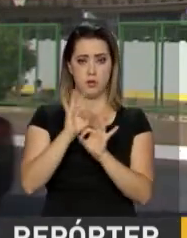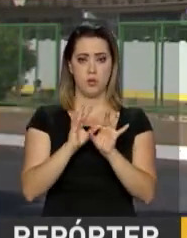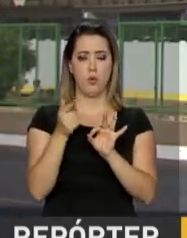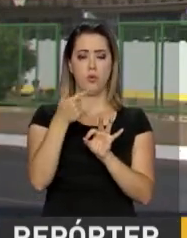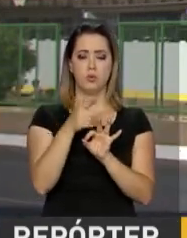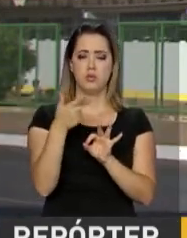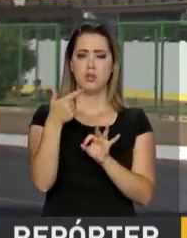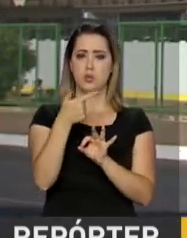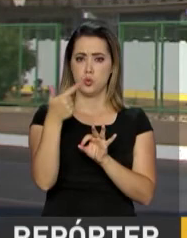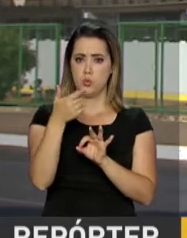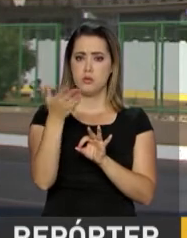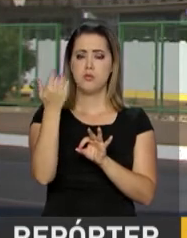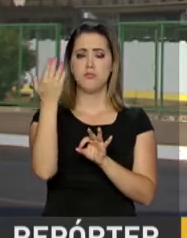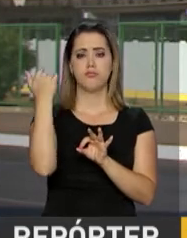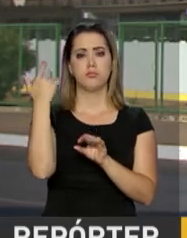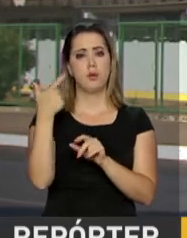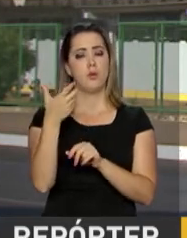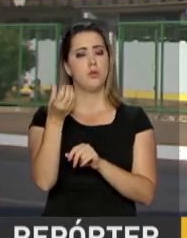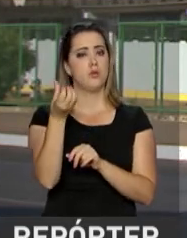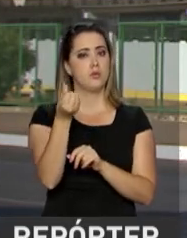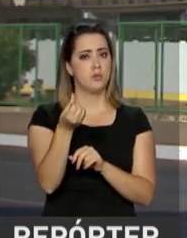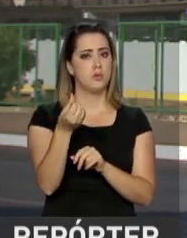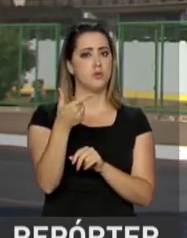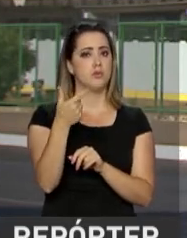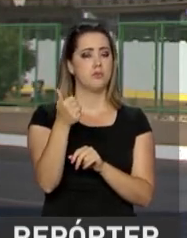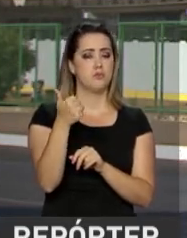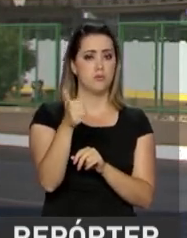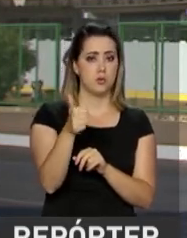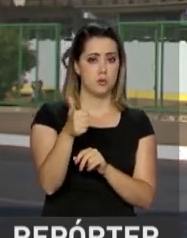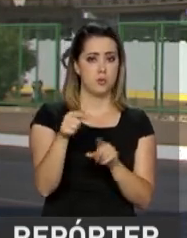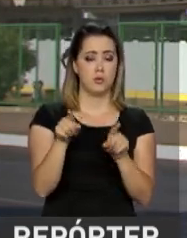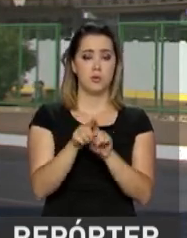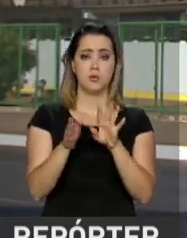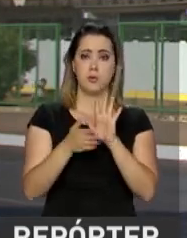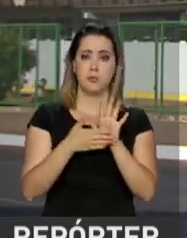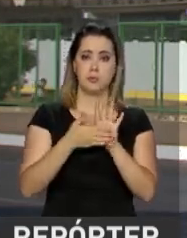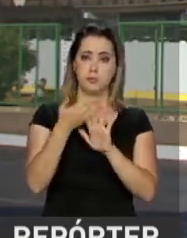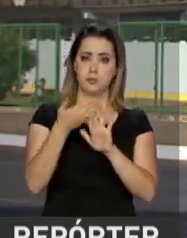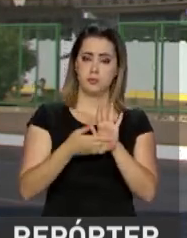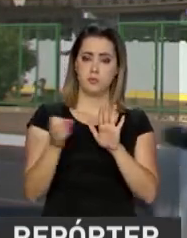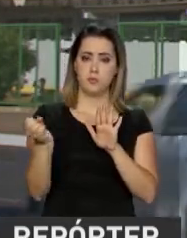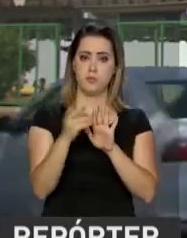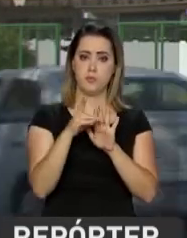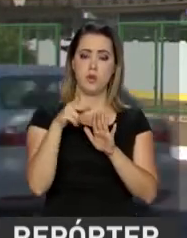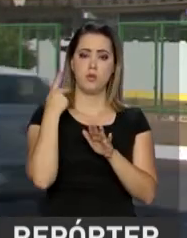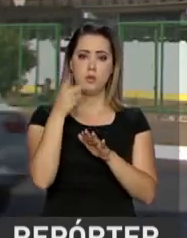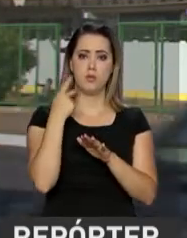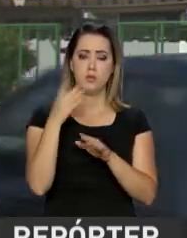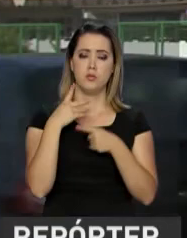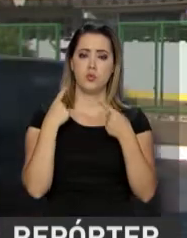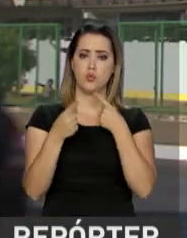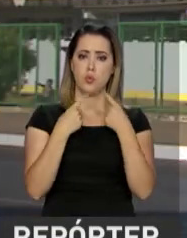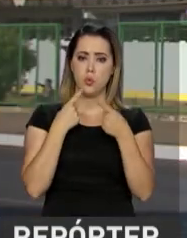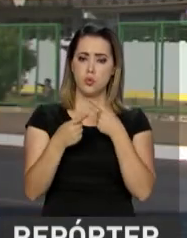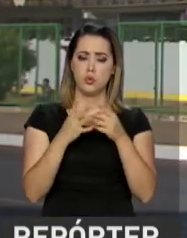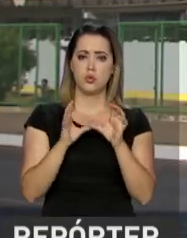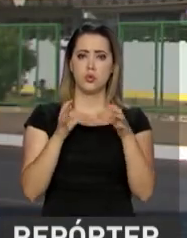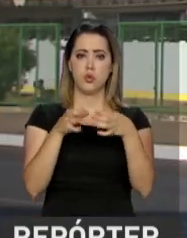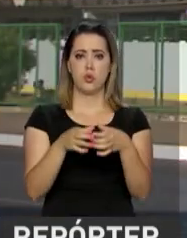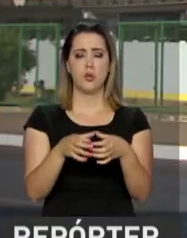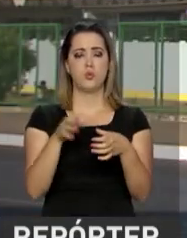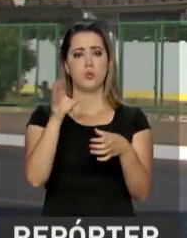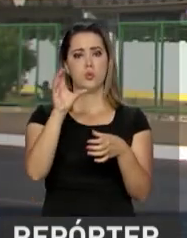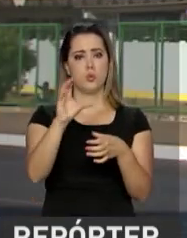duas foram realizadas em 2006 e 2011 a proposta da nova política foi discutida no conselho nacional de saúde